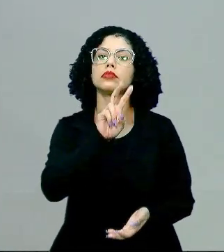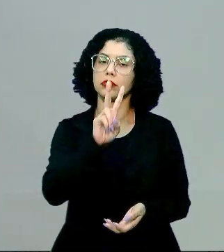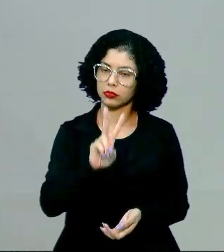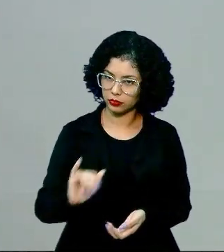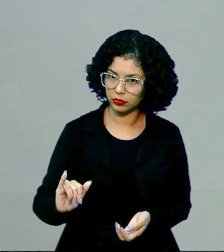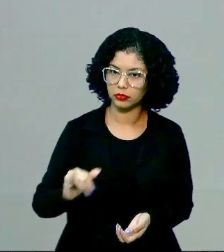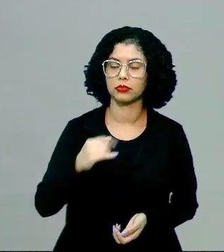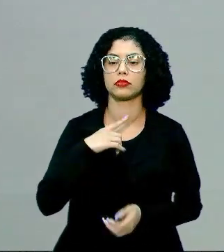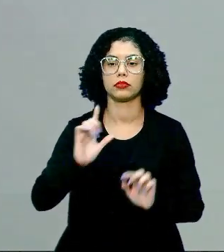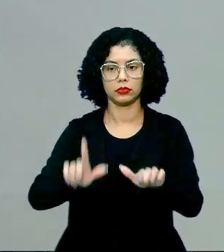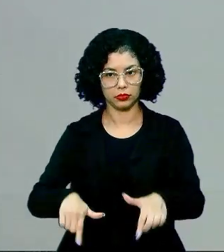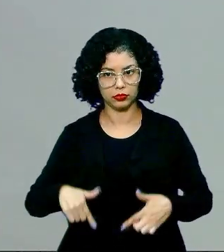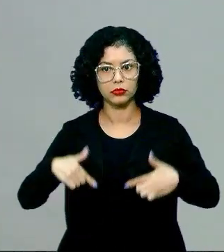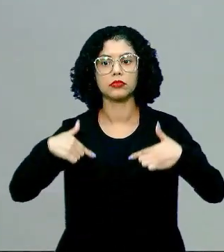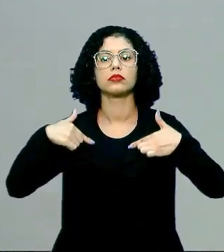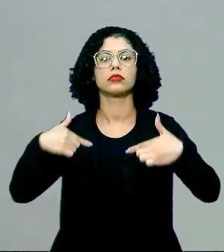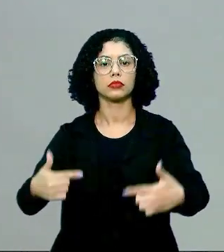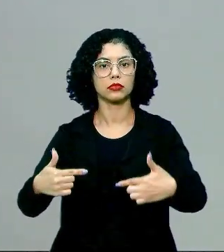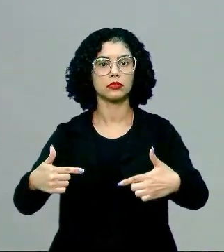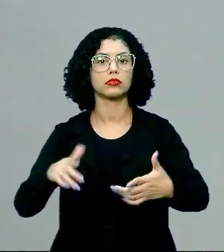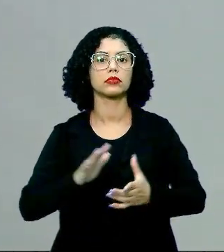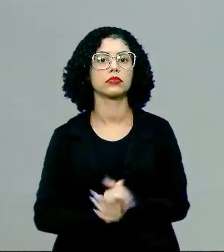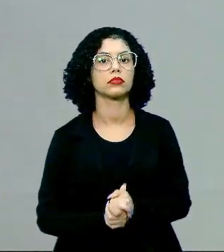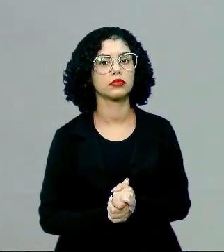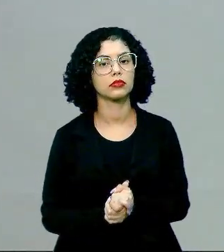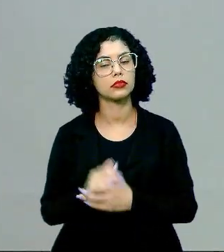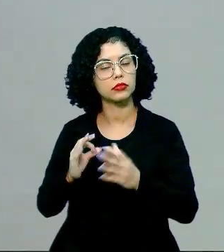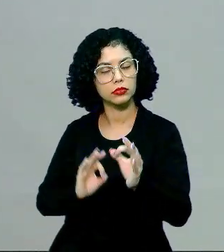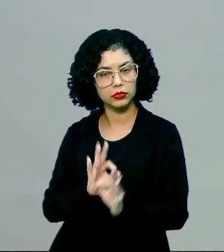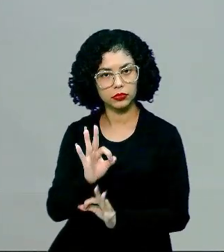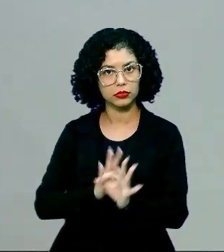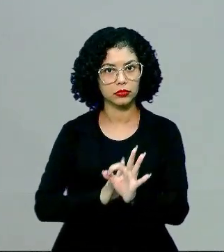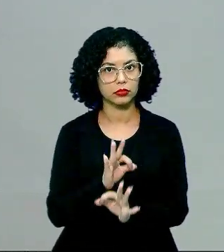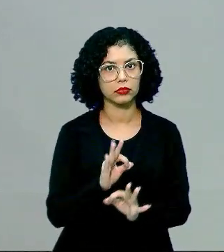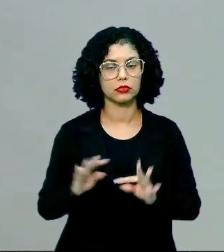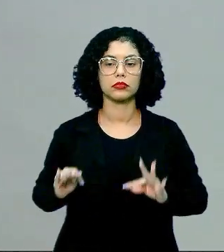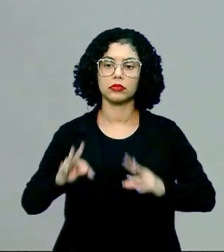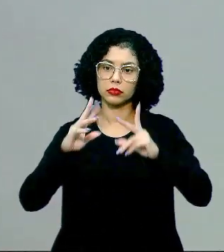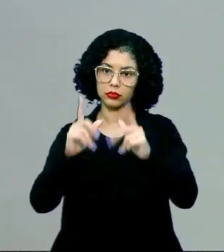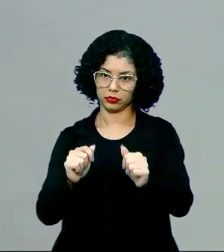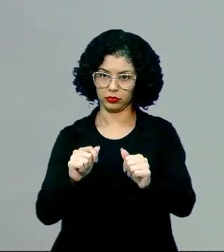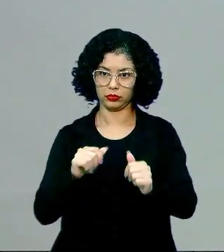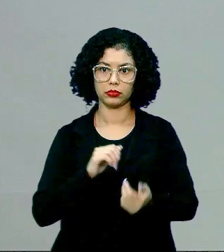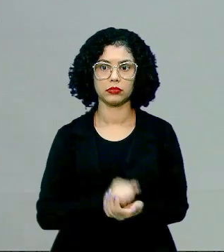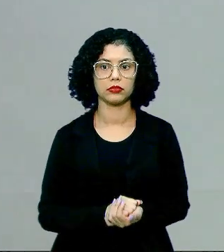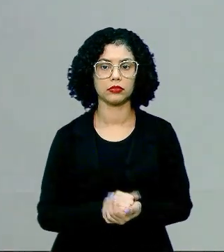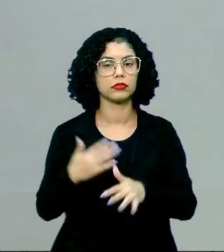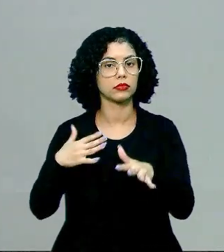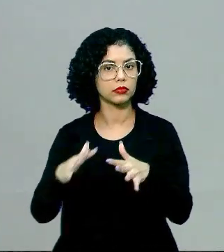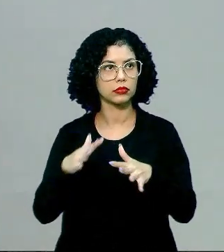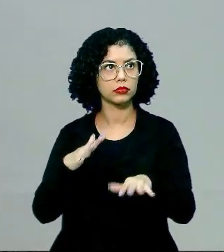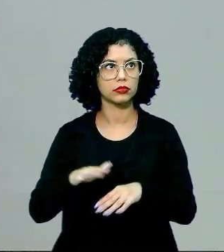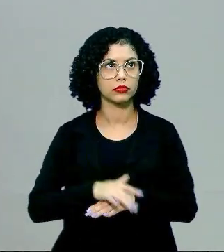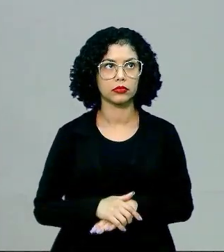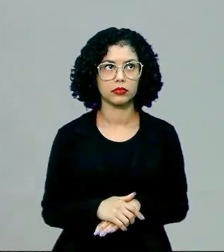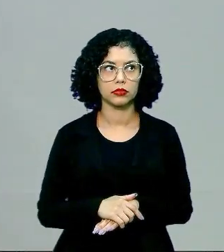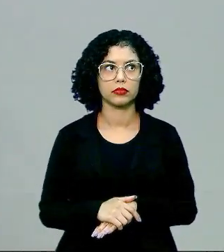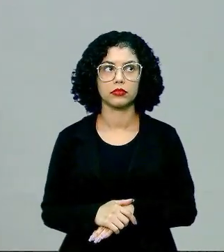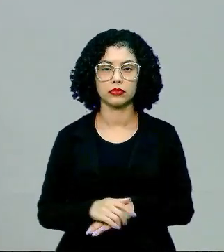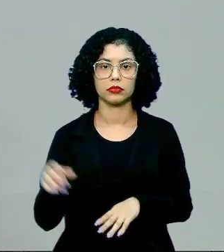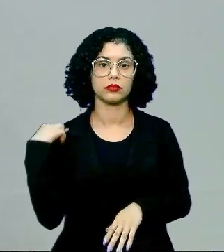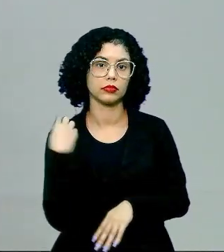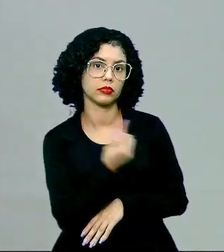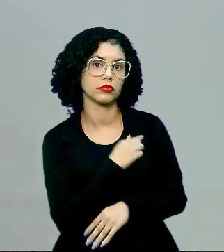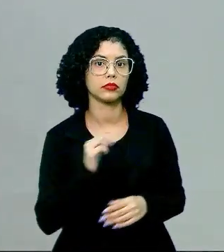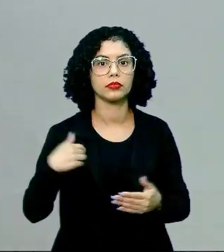vão, digamos assim, se homogeneizar, se organizar em torno desse movimento. Para